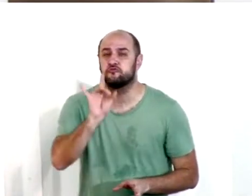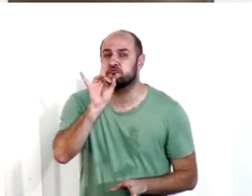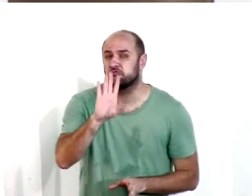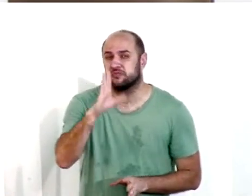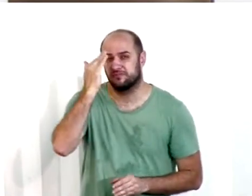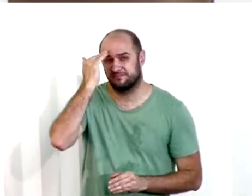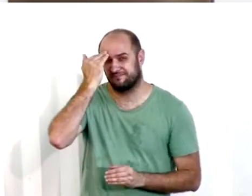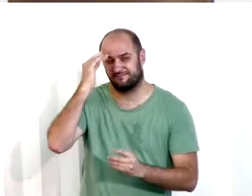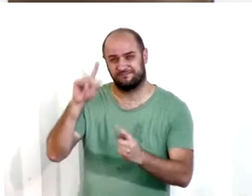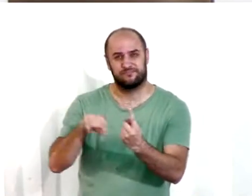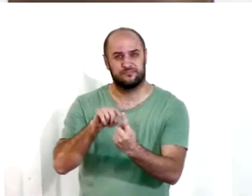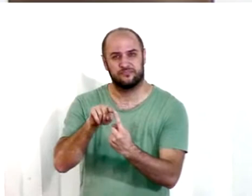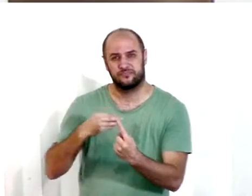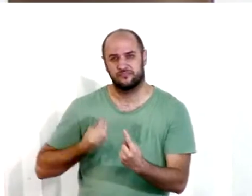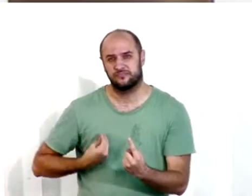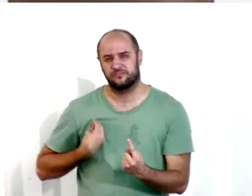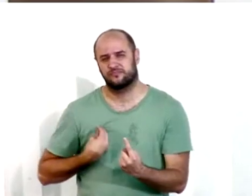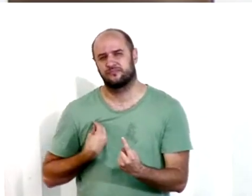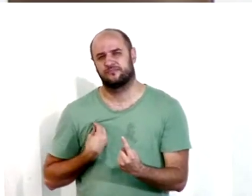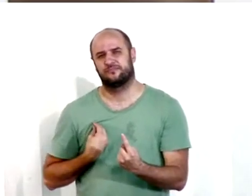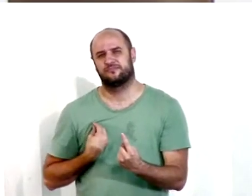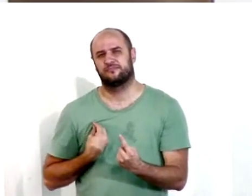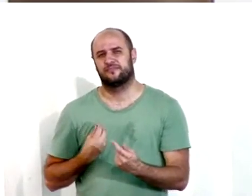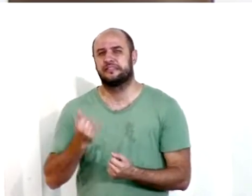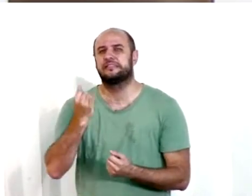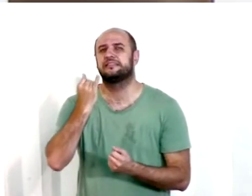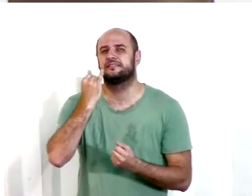eu entendo isso daqui.